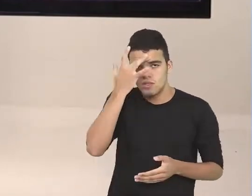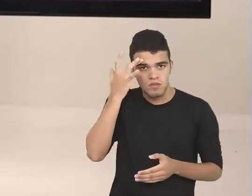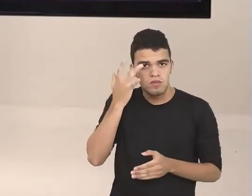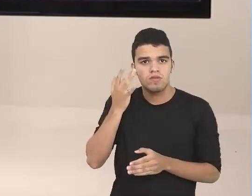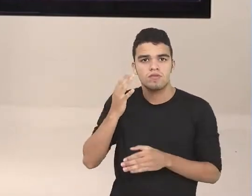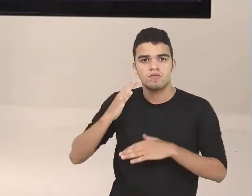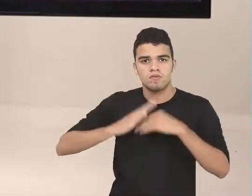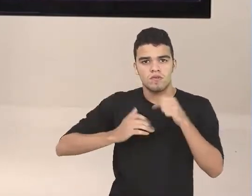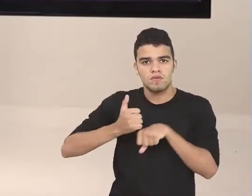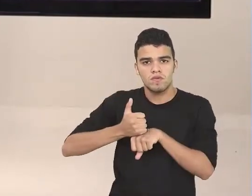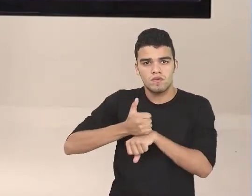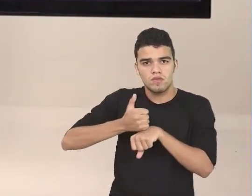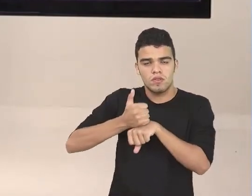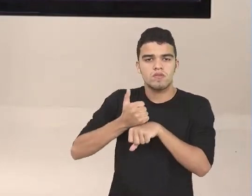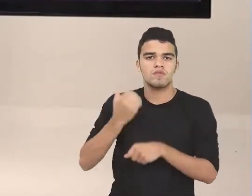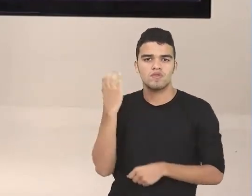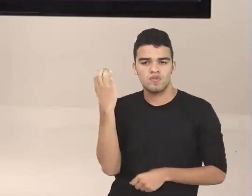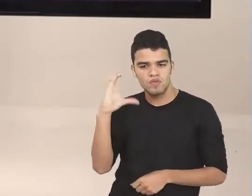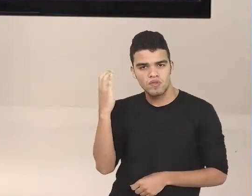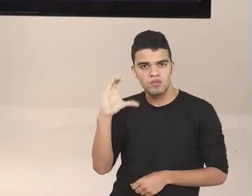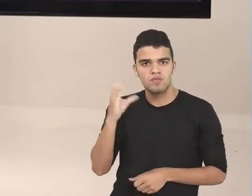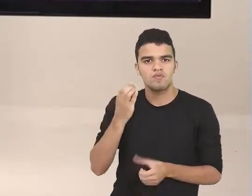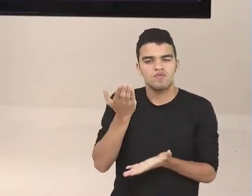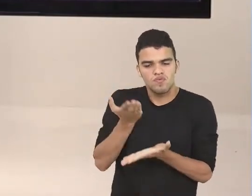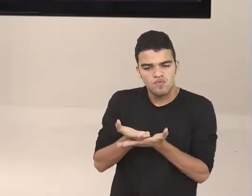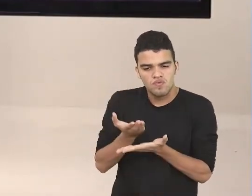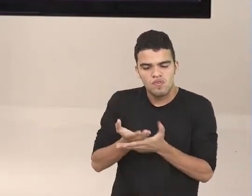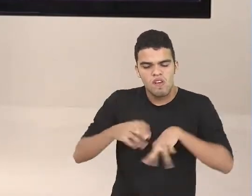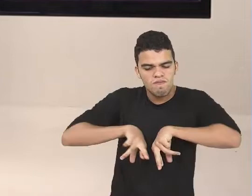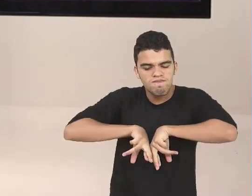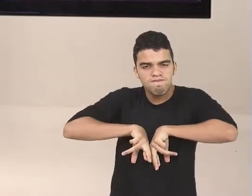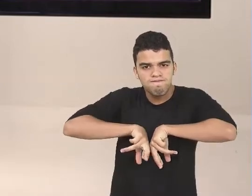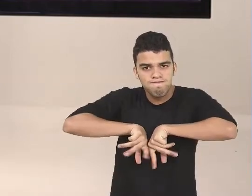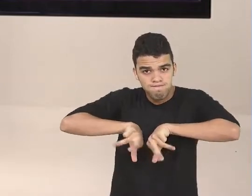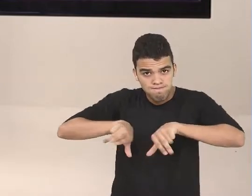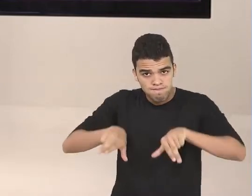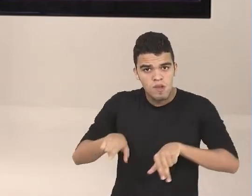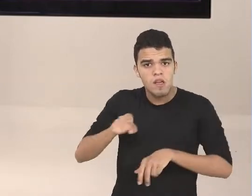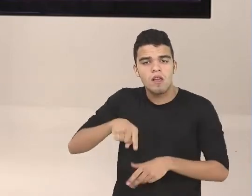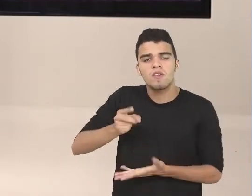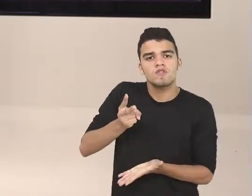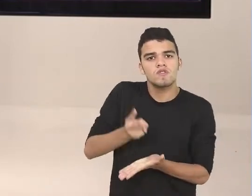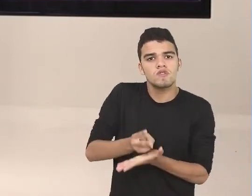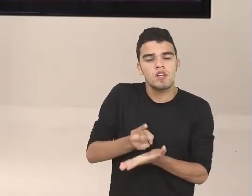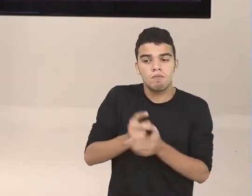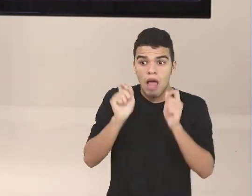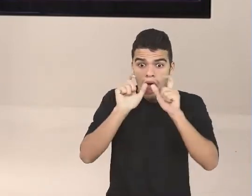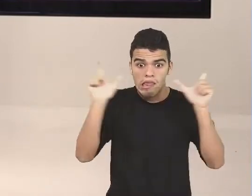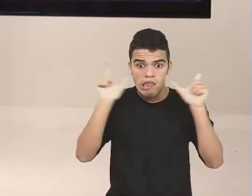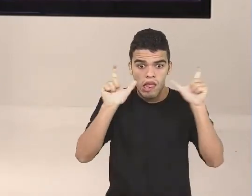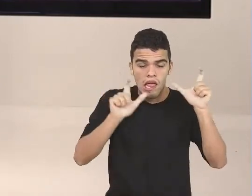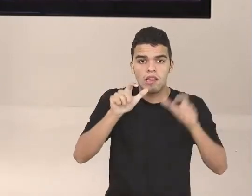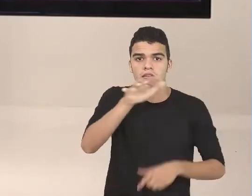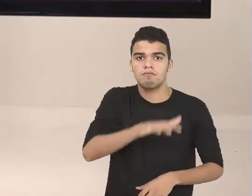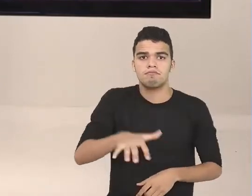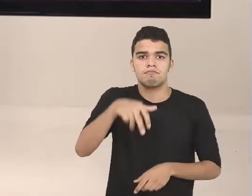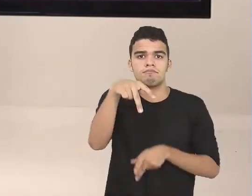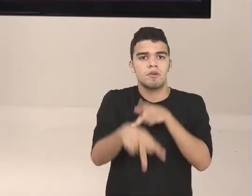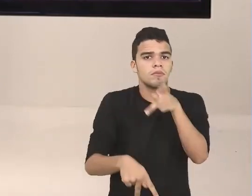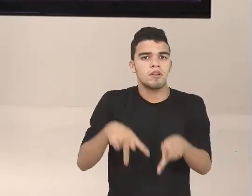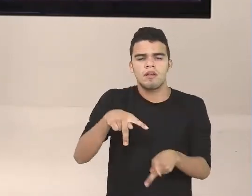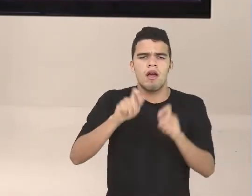de estudarem muitos os casos e tudo mais, eles sempre fazem um alerta para as pessoas. Qual é o